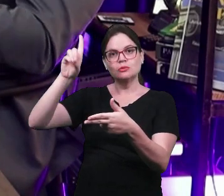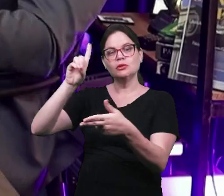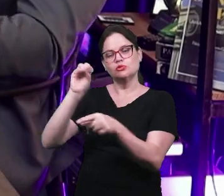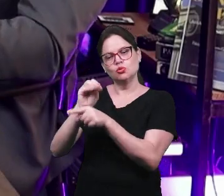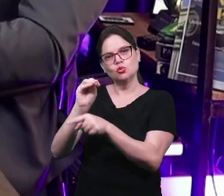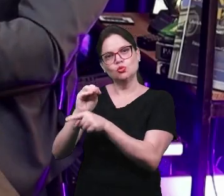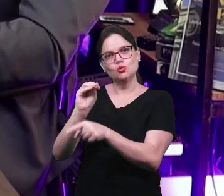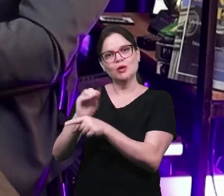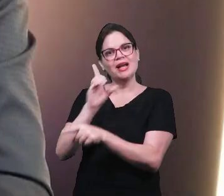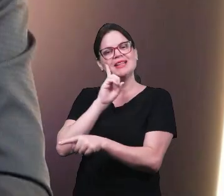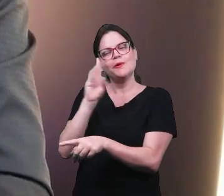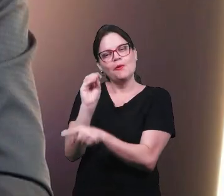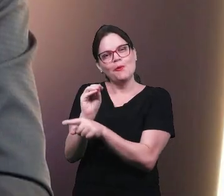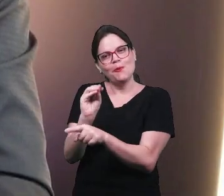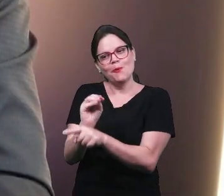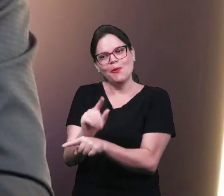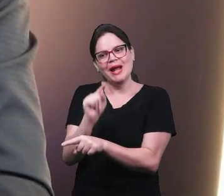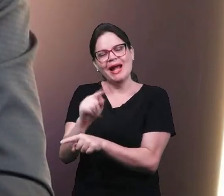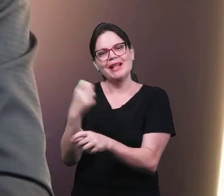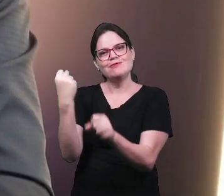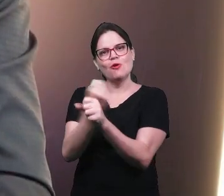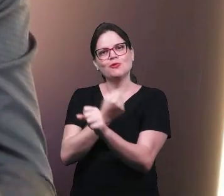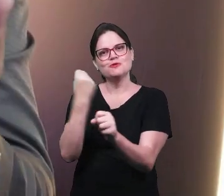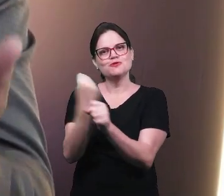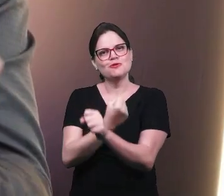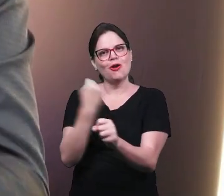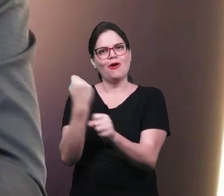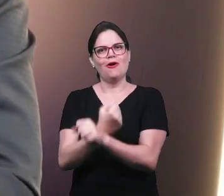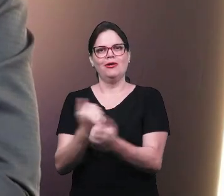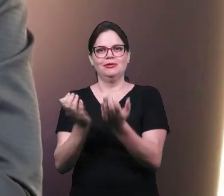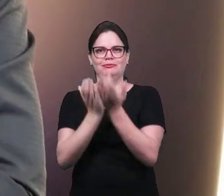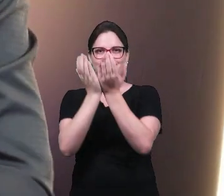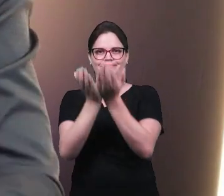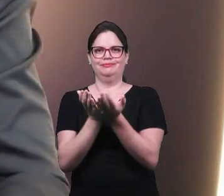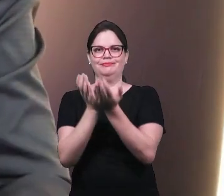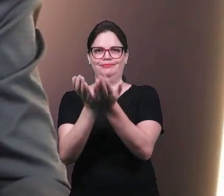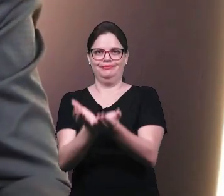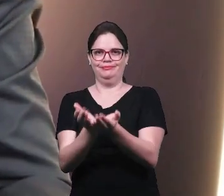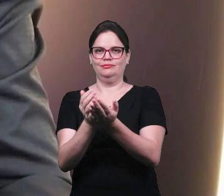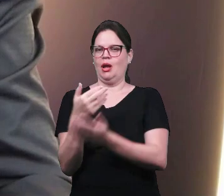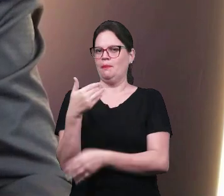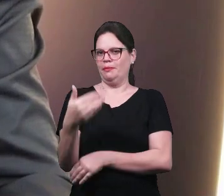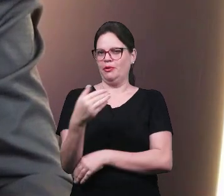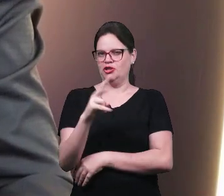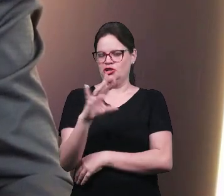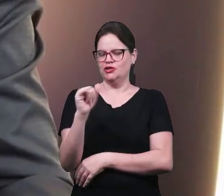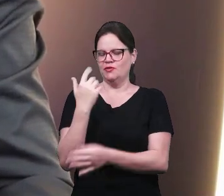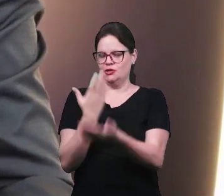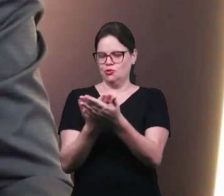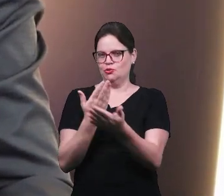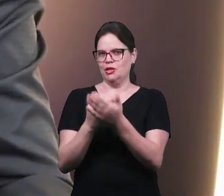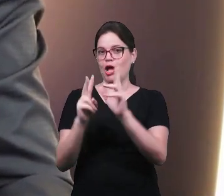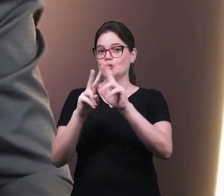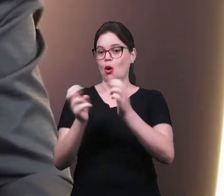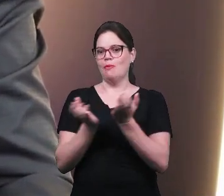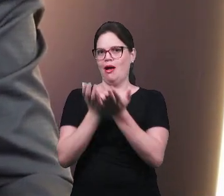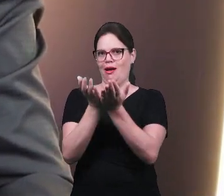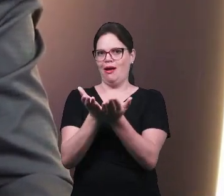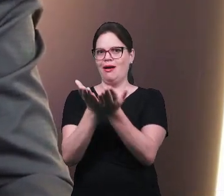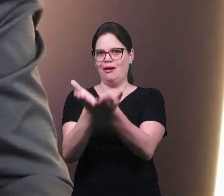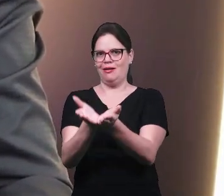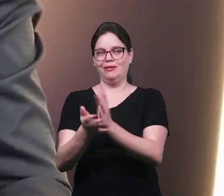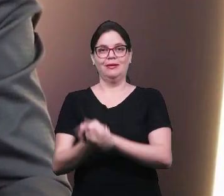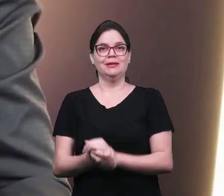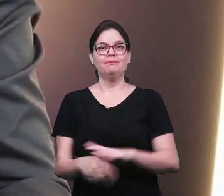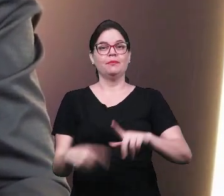E fosse levado, né, a construir a arca, que nós vamos ver no próximo episódio. Sim. Mas é importante isso, Deus ele